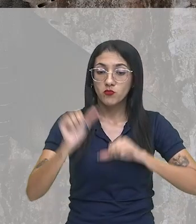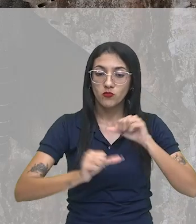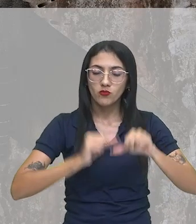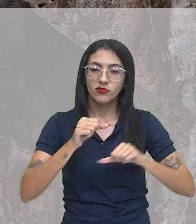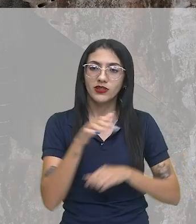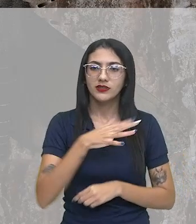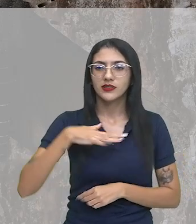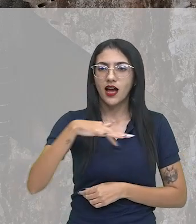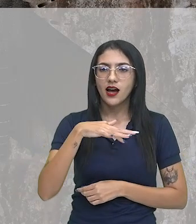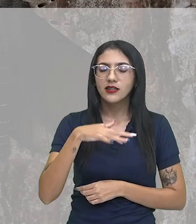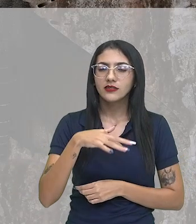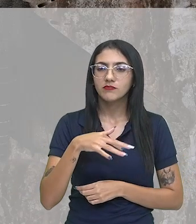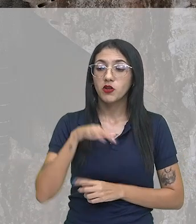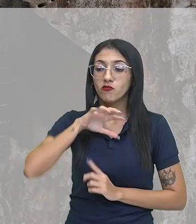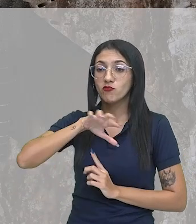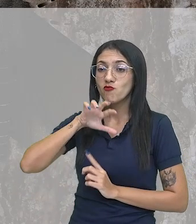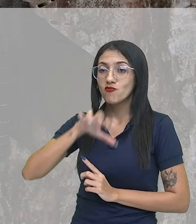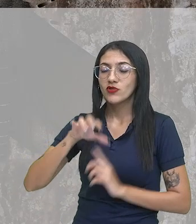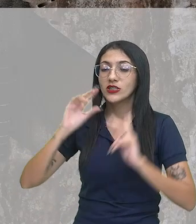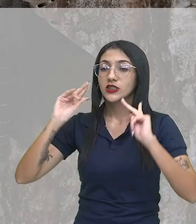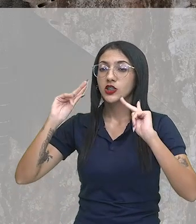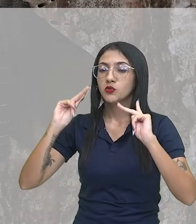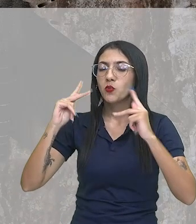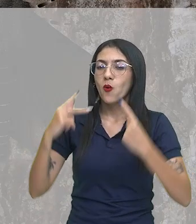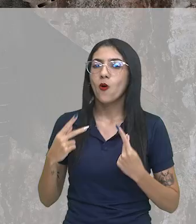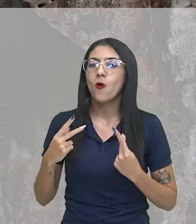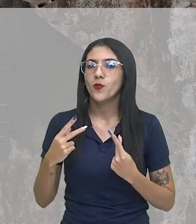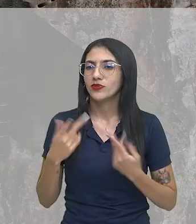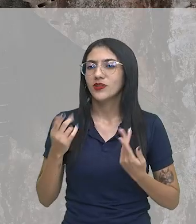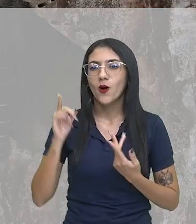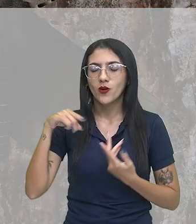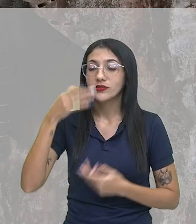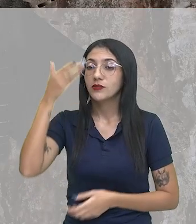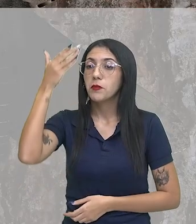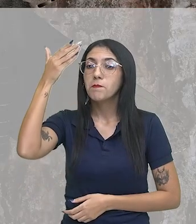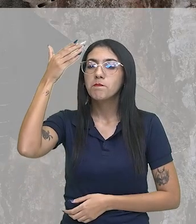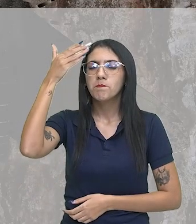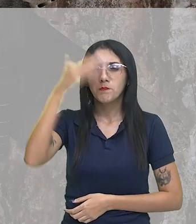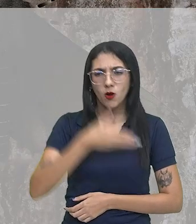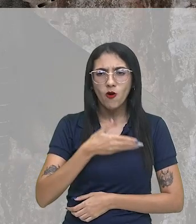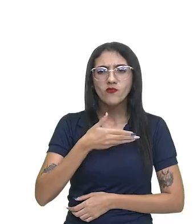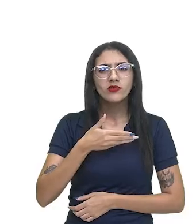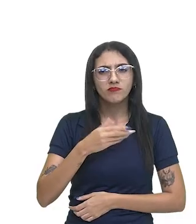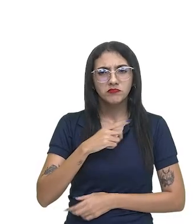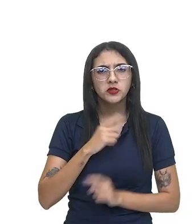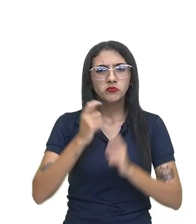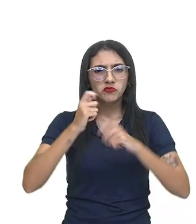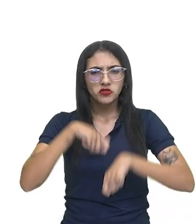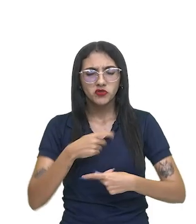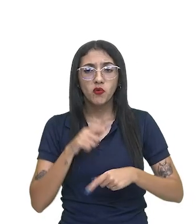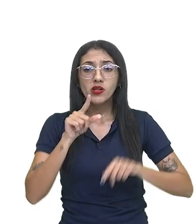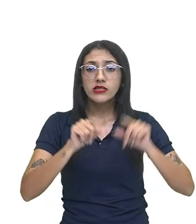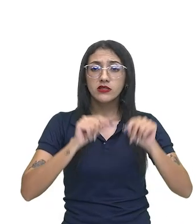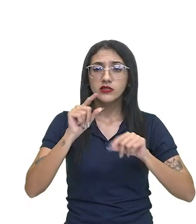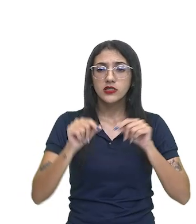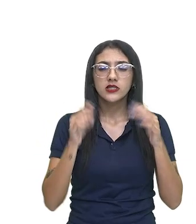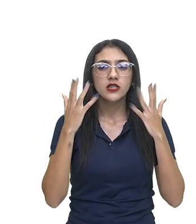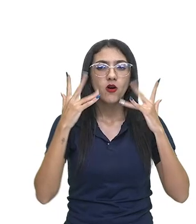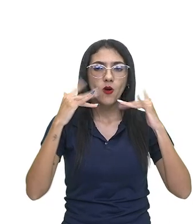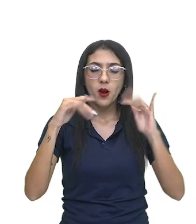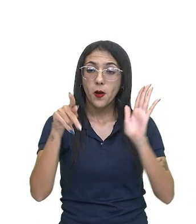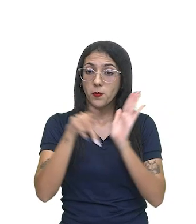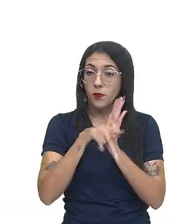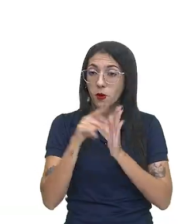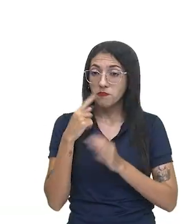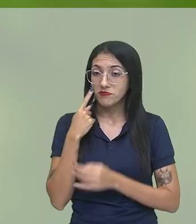induzida pelo homem e é frequentemente citado como evidência convincente do processo de seleção natural descrito por